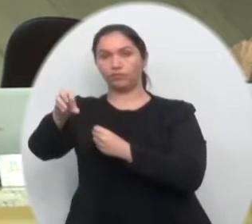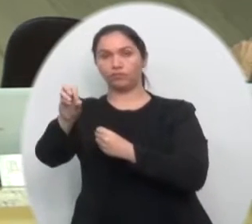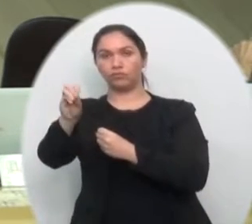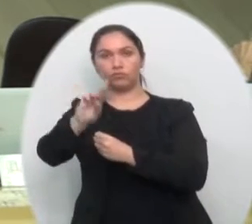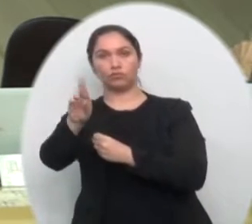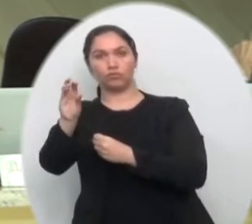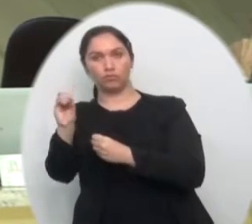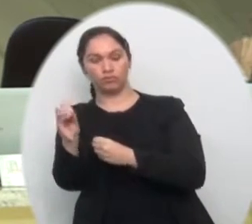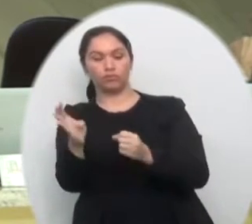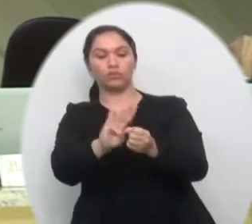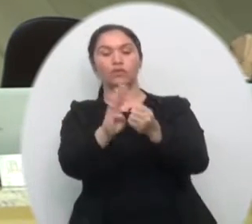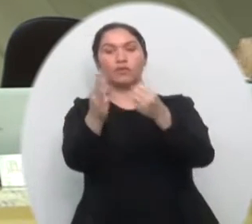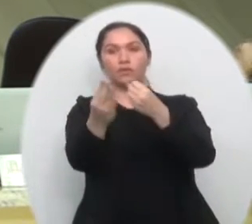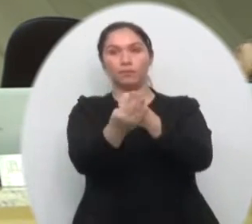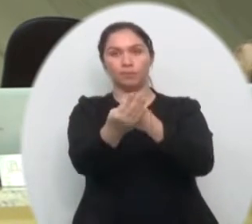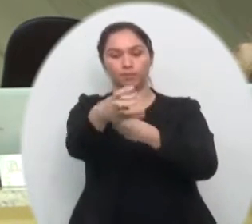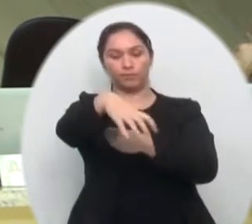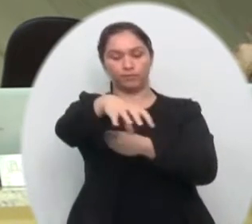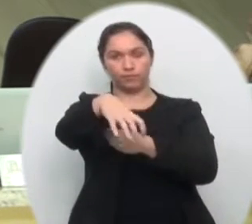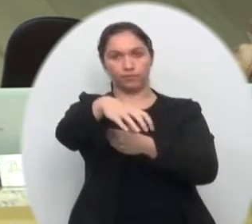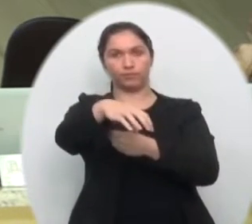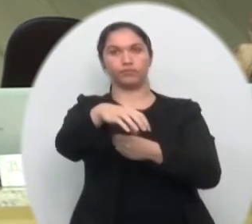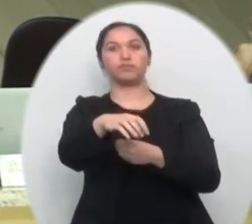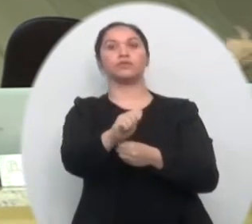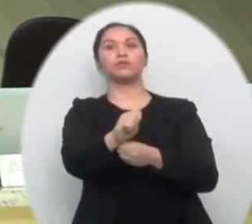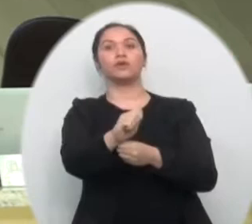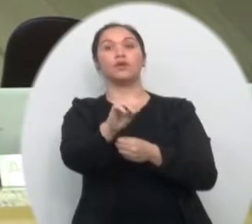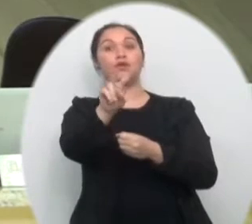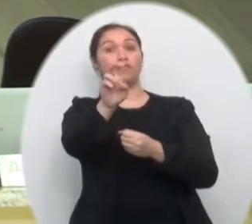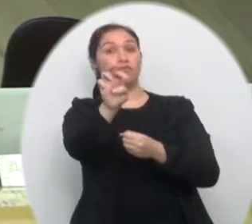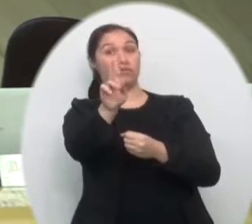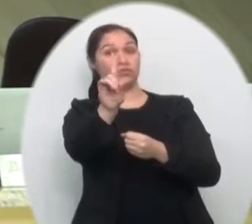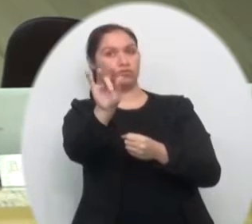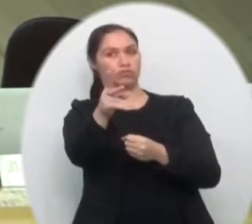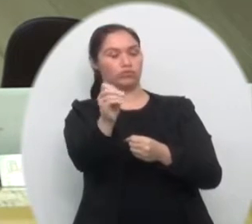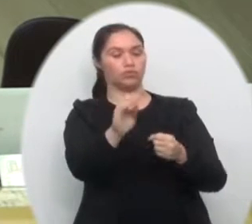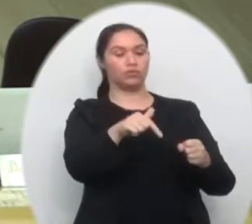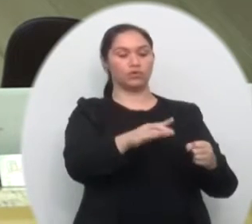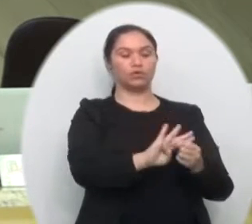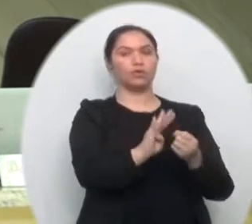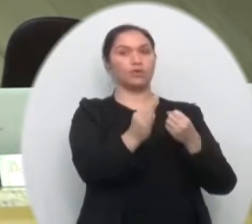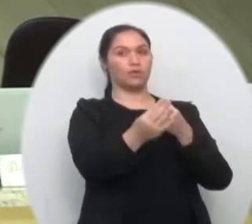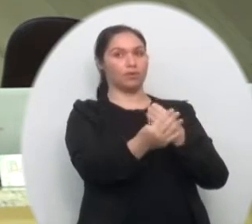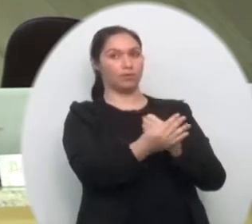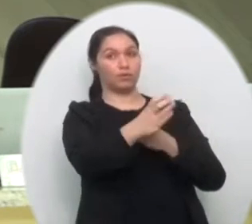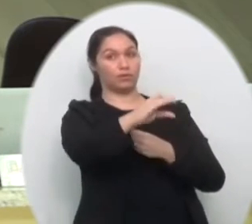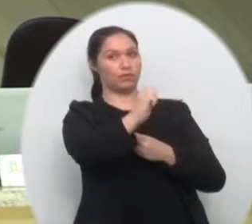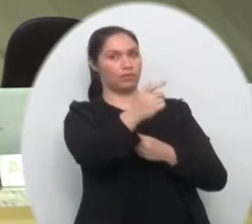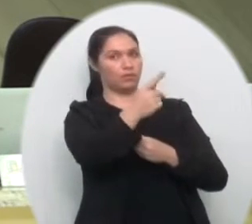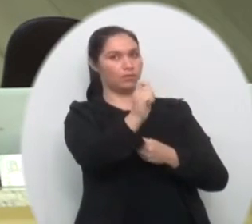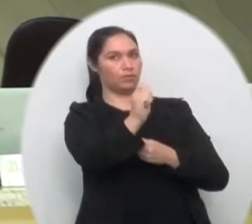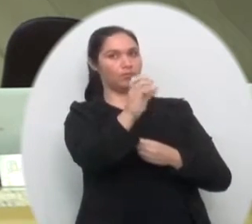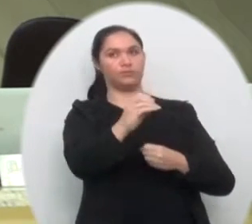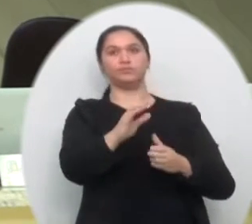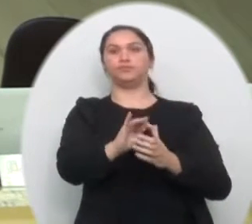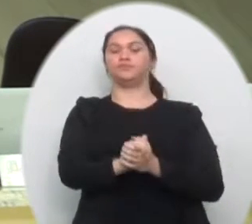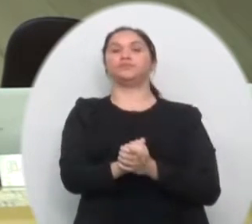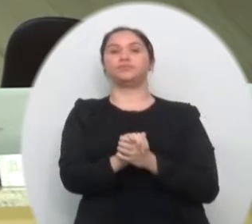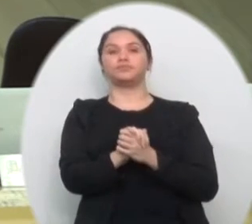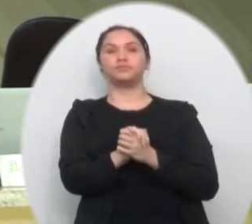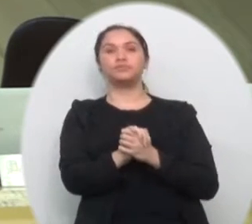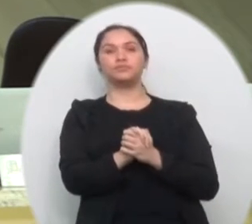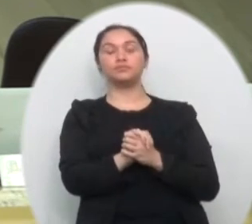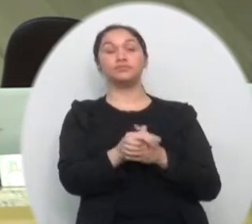por favor. Outro ponto, rodovia Jorge Lacerda. É uma novela que todo mundo já conhece, correto? Tá,